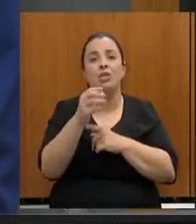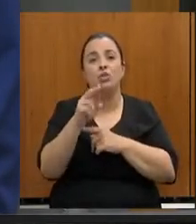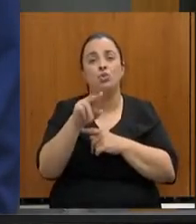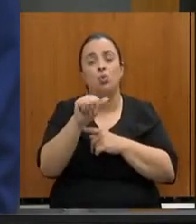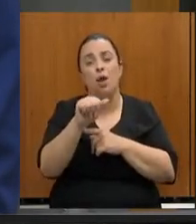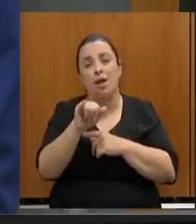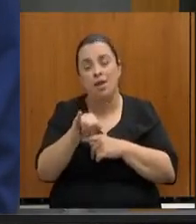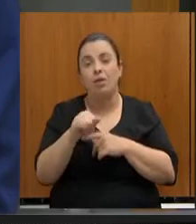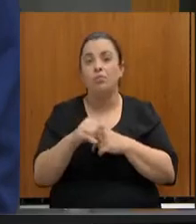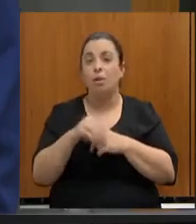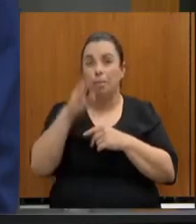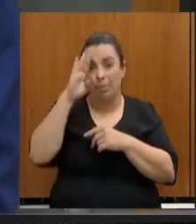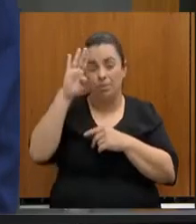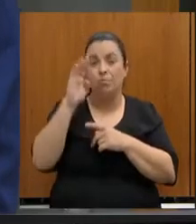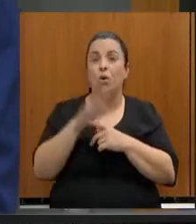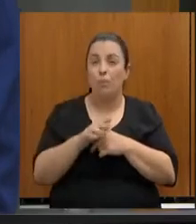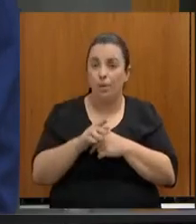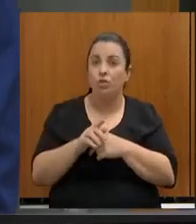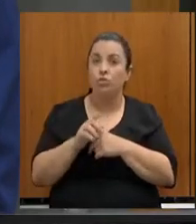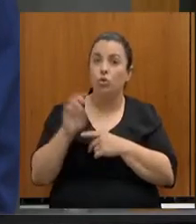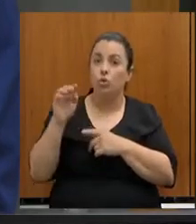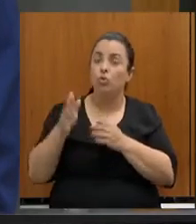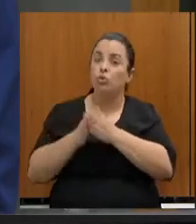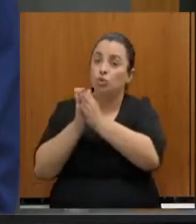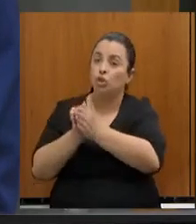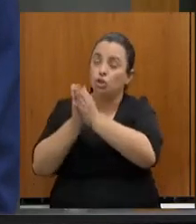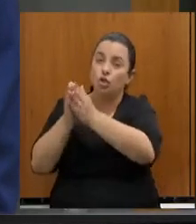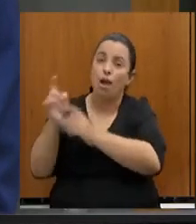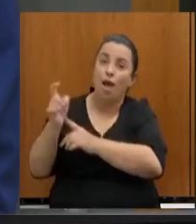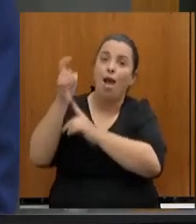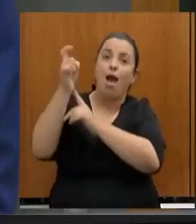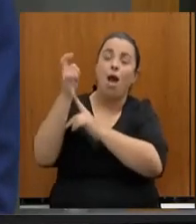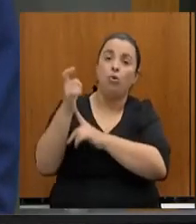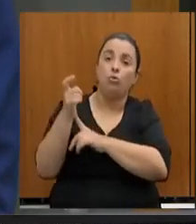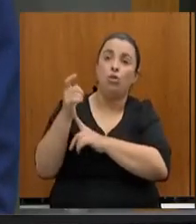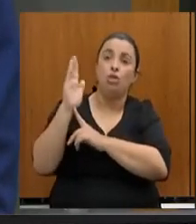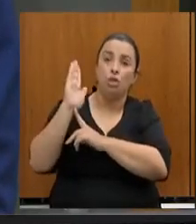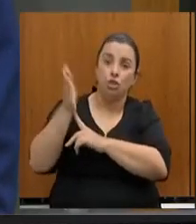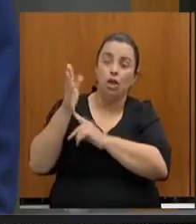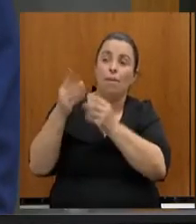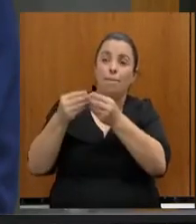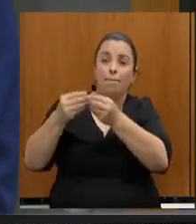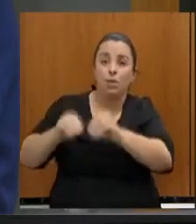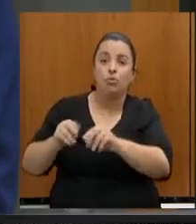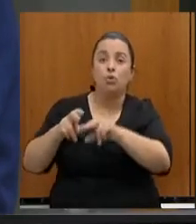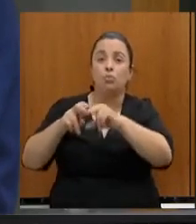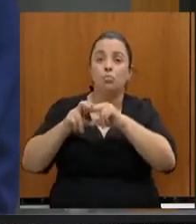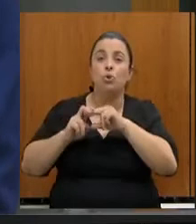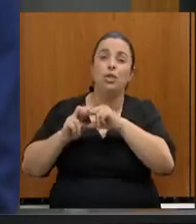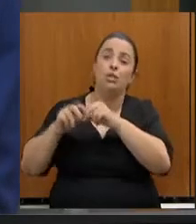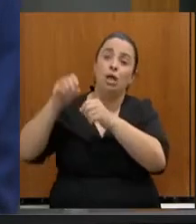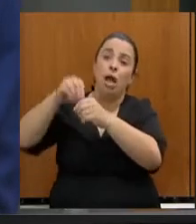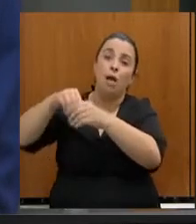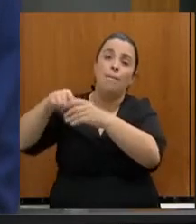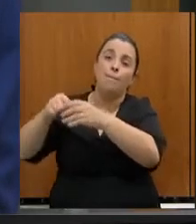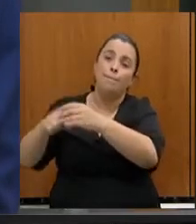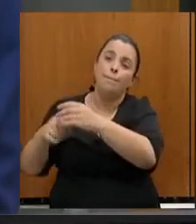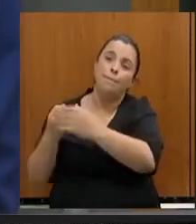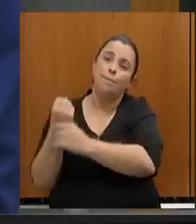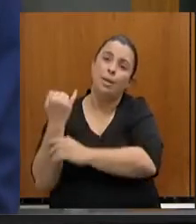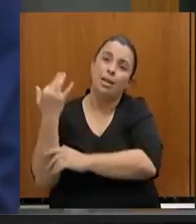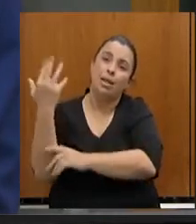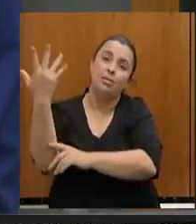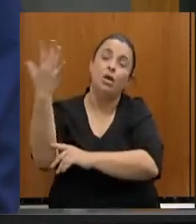que já tem alto registro de desmatamento devido a monocultura de eucalipto a região já sofre com o risco de